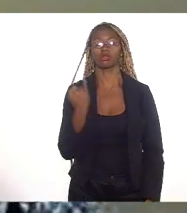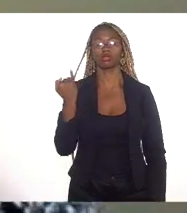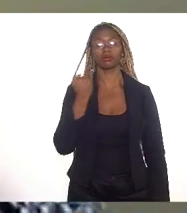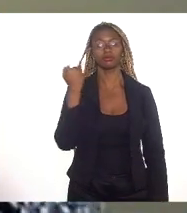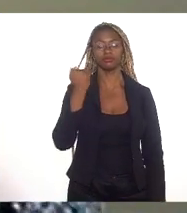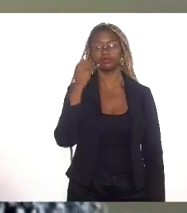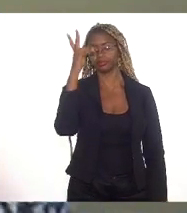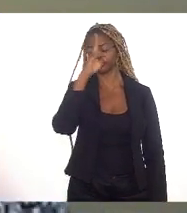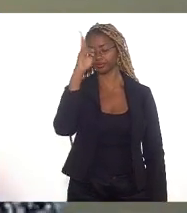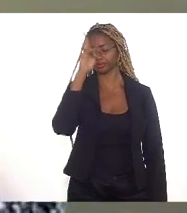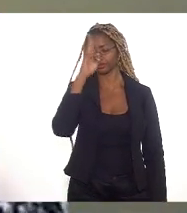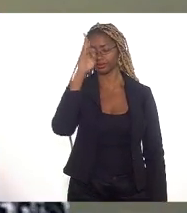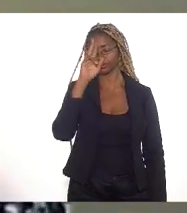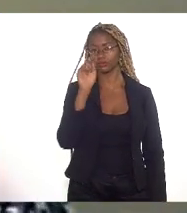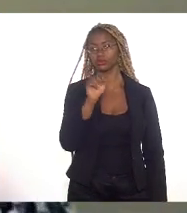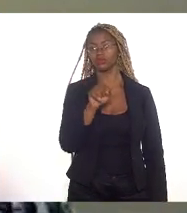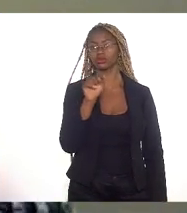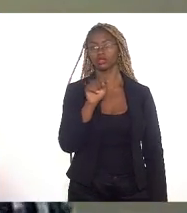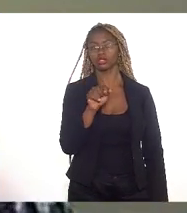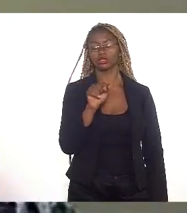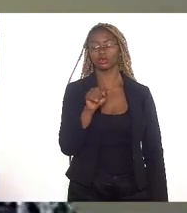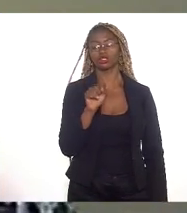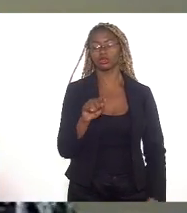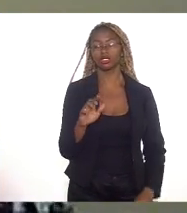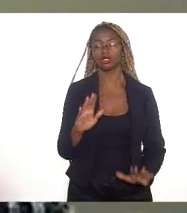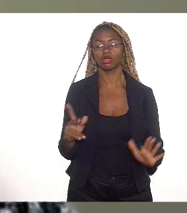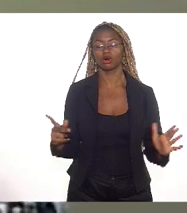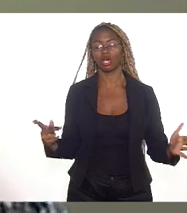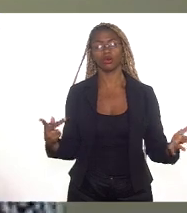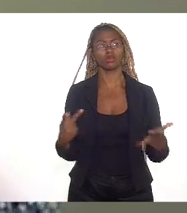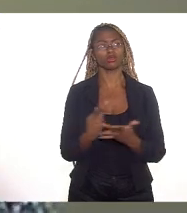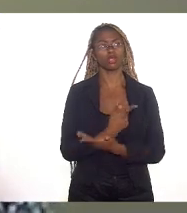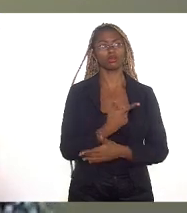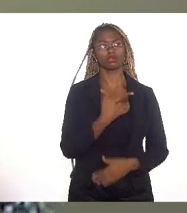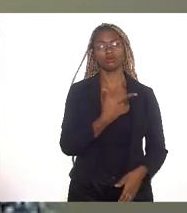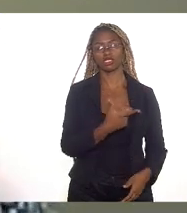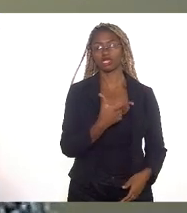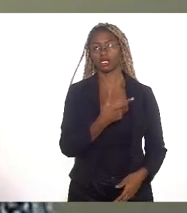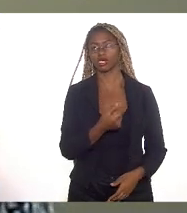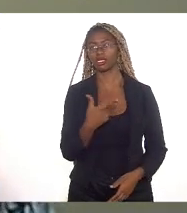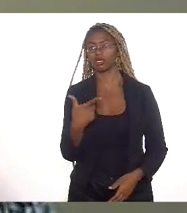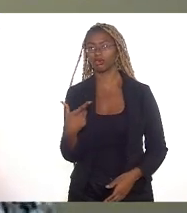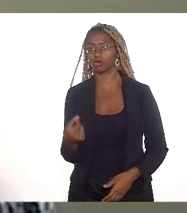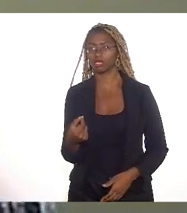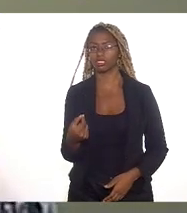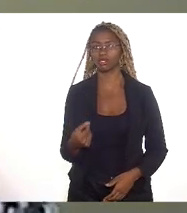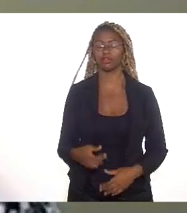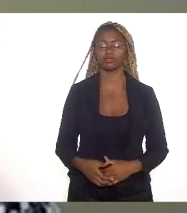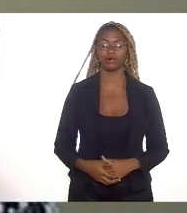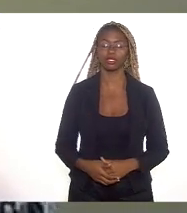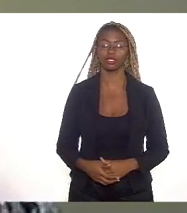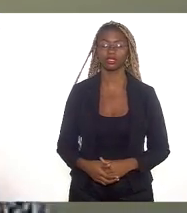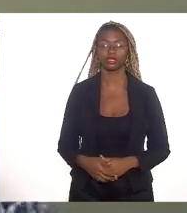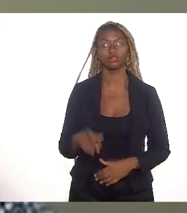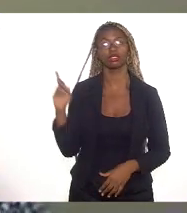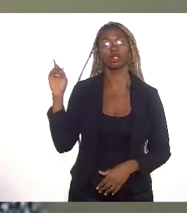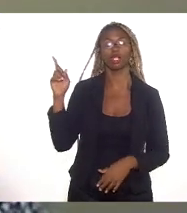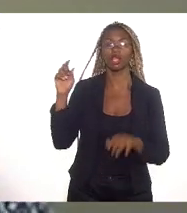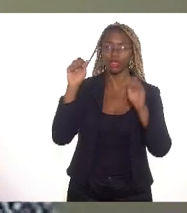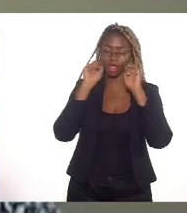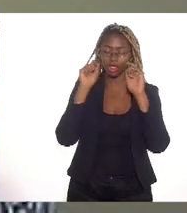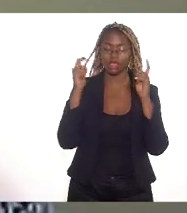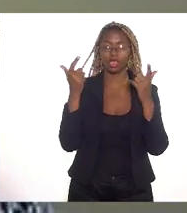gente lembrar aqui o que aconteceu em 2020, quando foi possível a Assembleia Legislativa, não